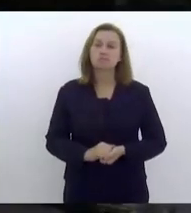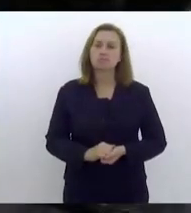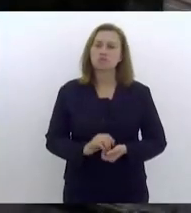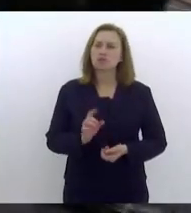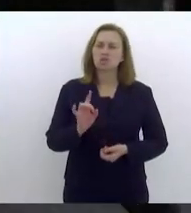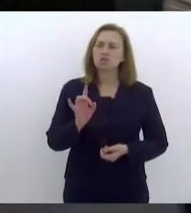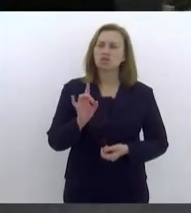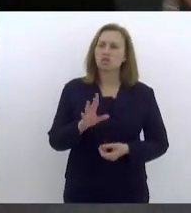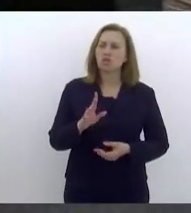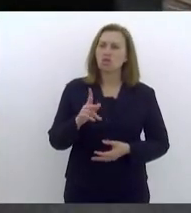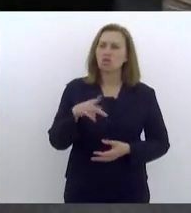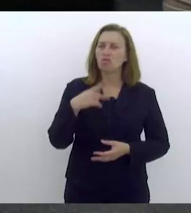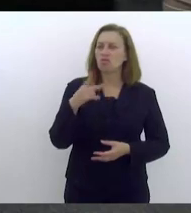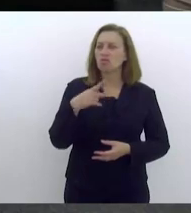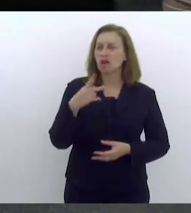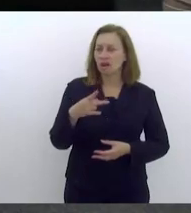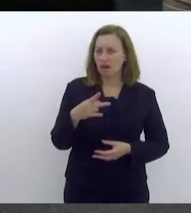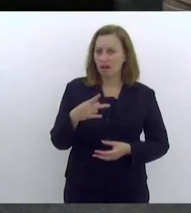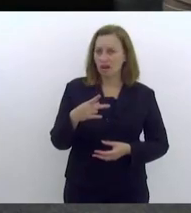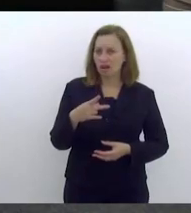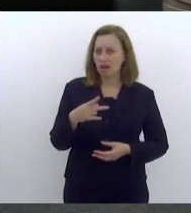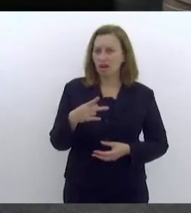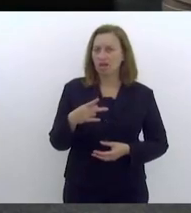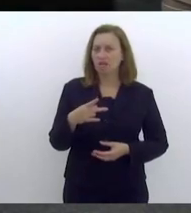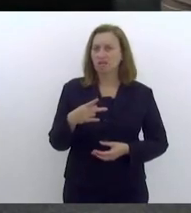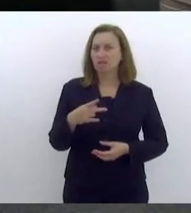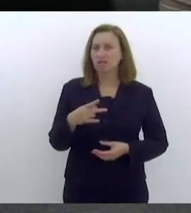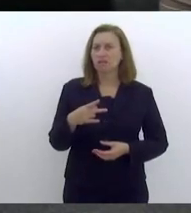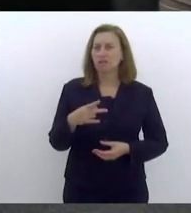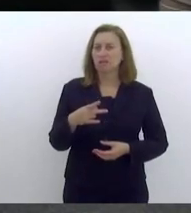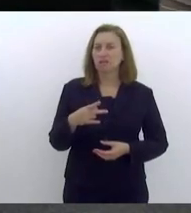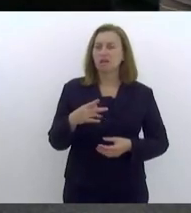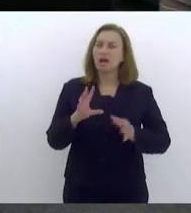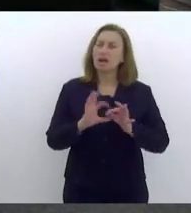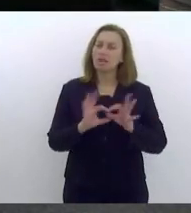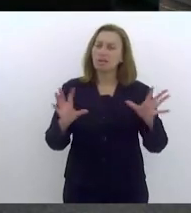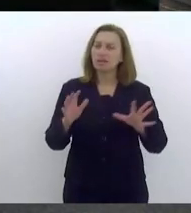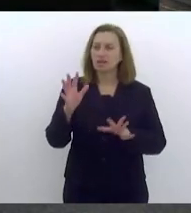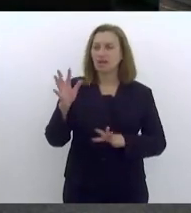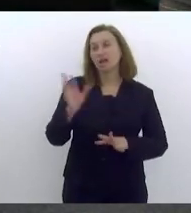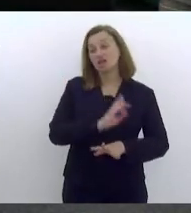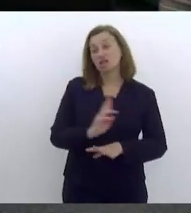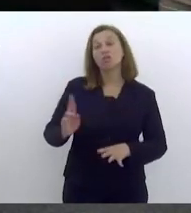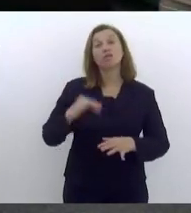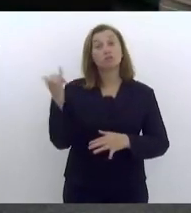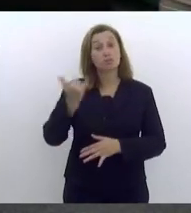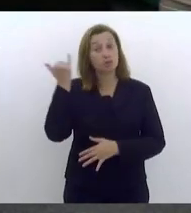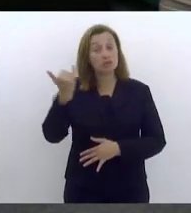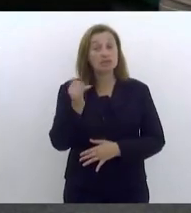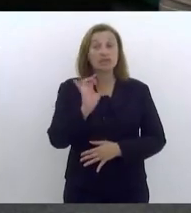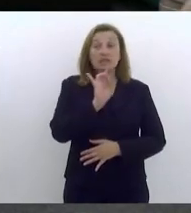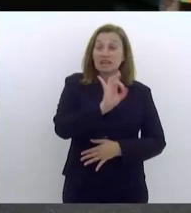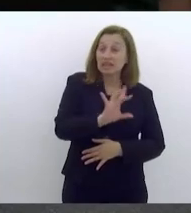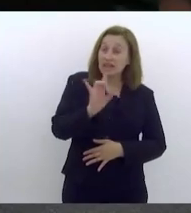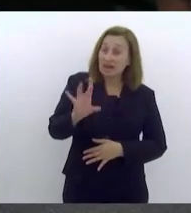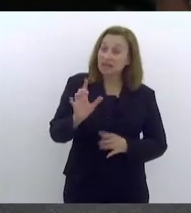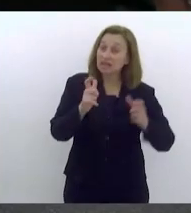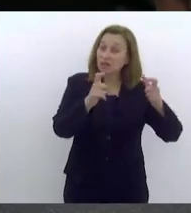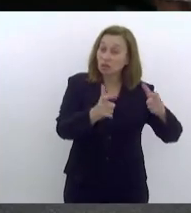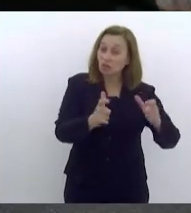basta afirmarmos na generalidade a liberdade religiosa. É importante que em cada